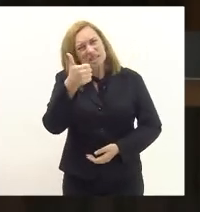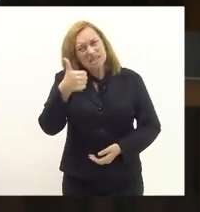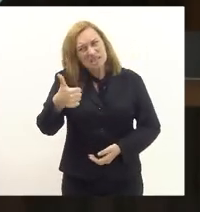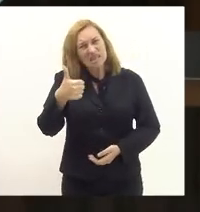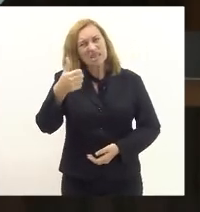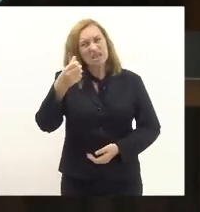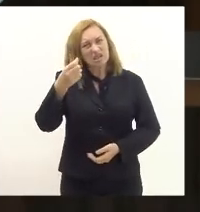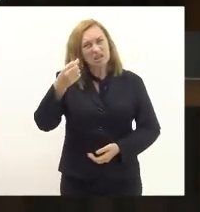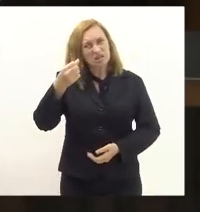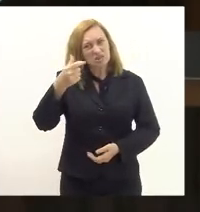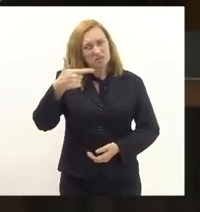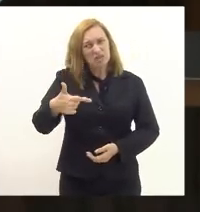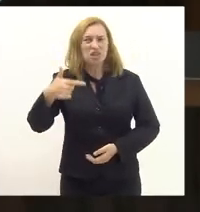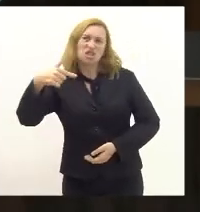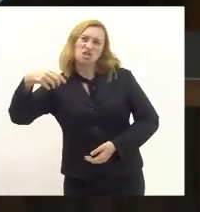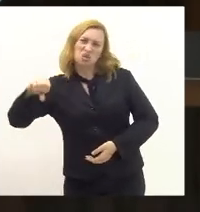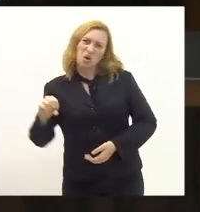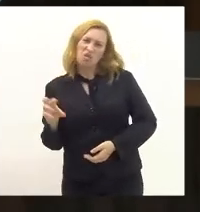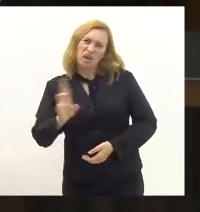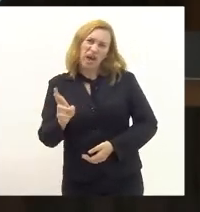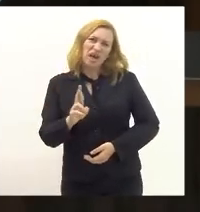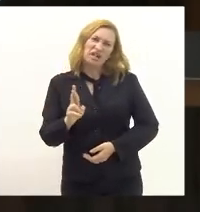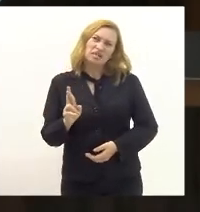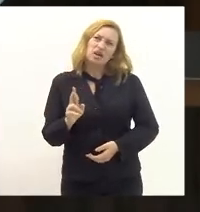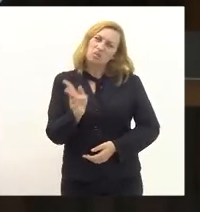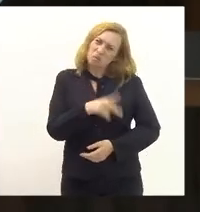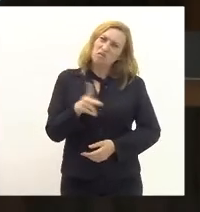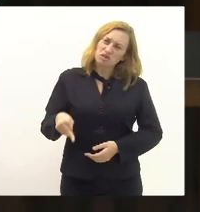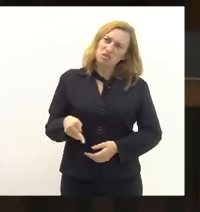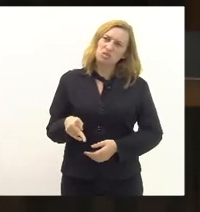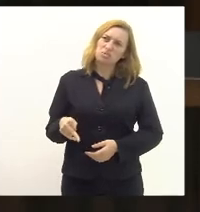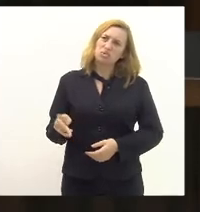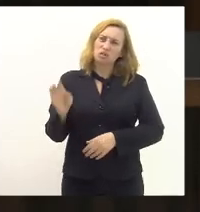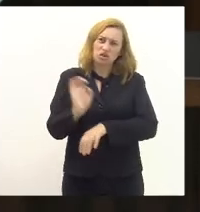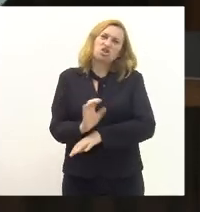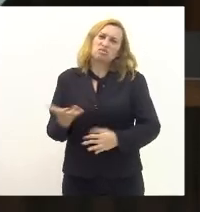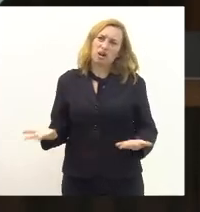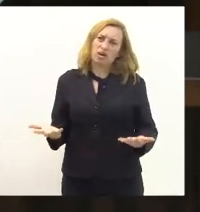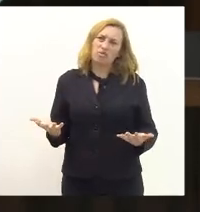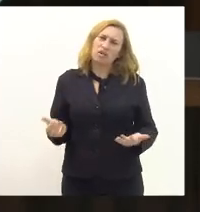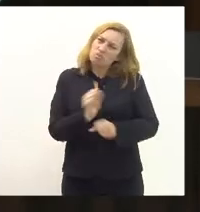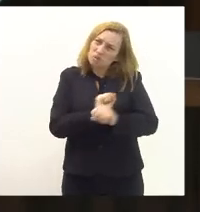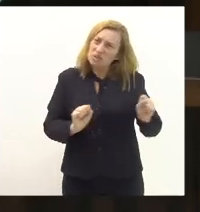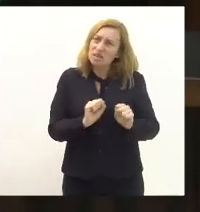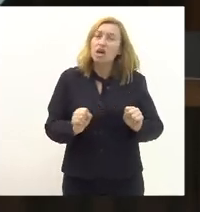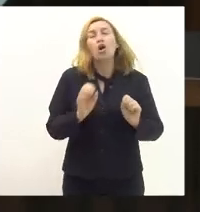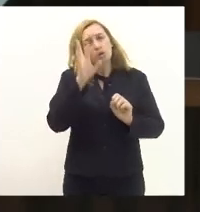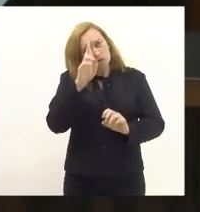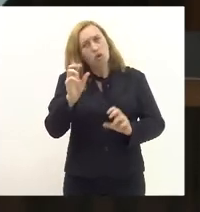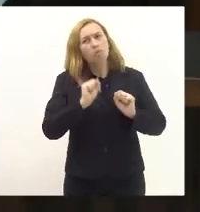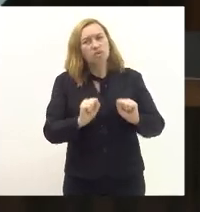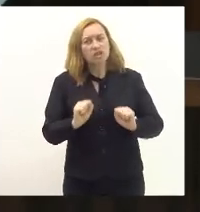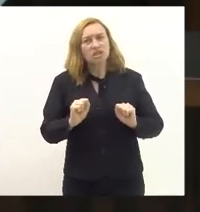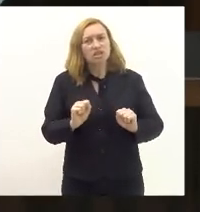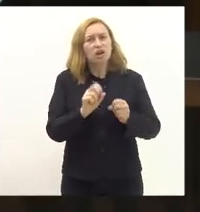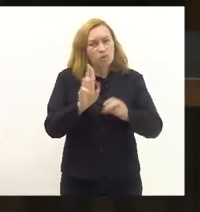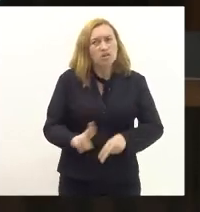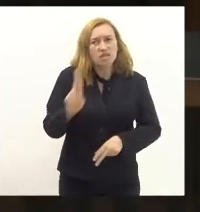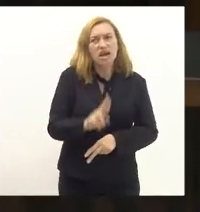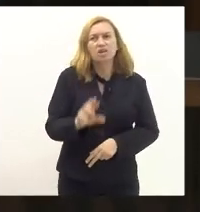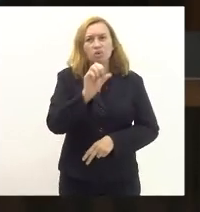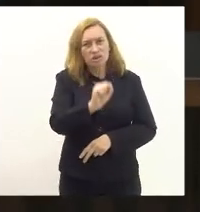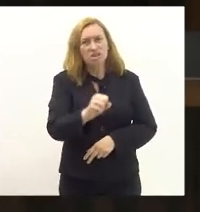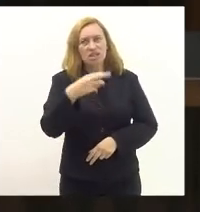R$ 3.129 a um salário de um professor da rede estadual? É impossível isso, mas o senhor poderia ter usado os 830 mil